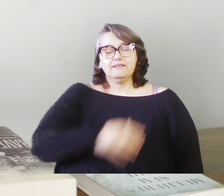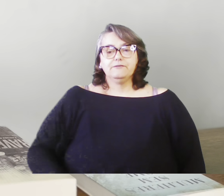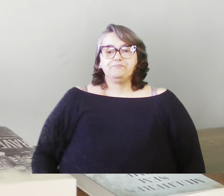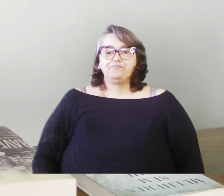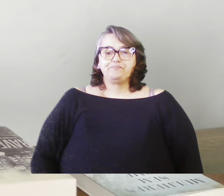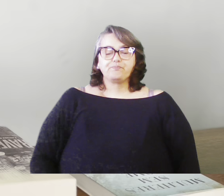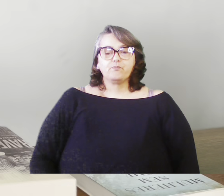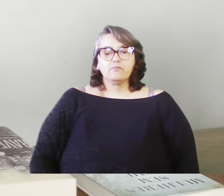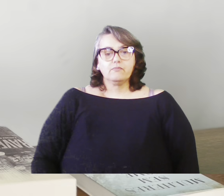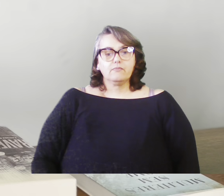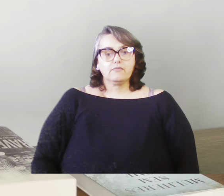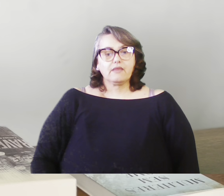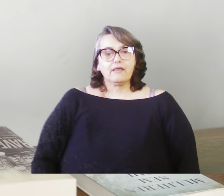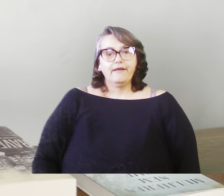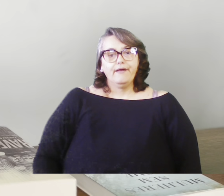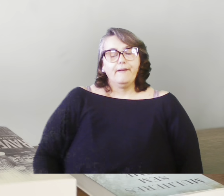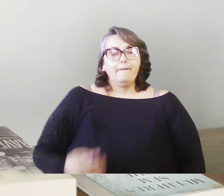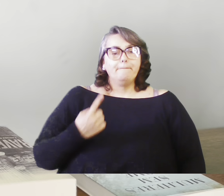militares